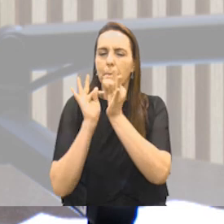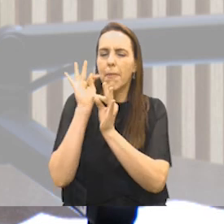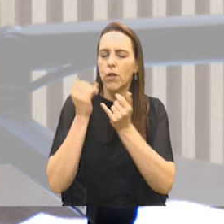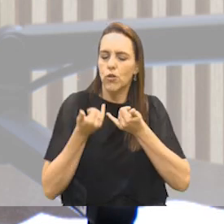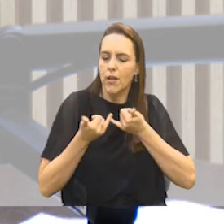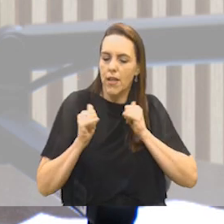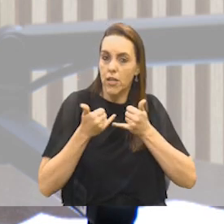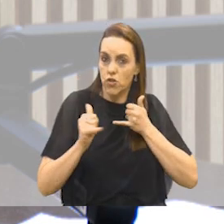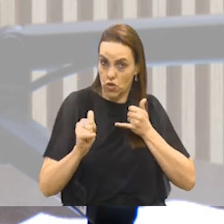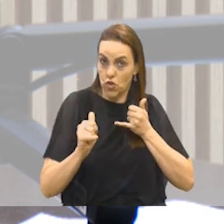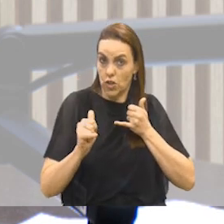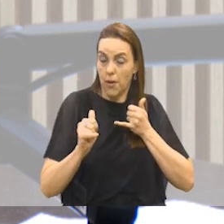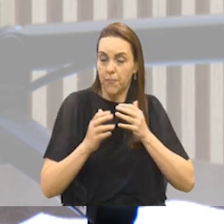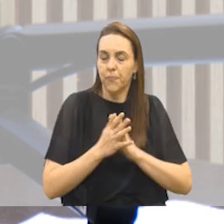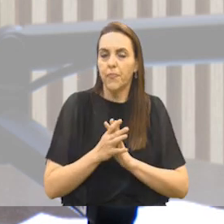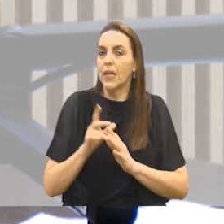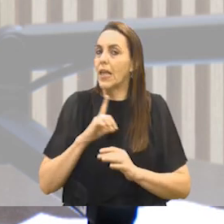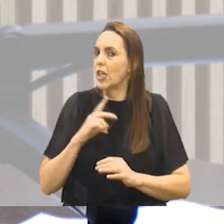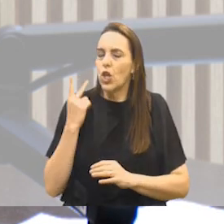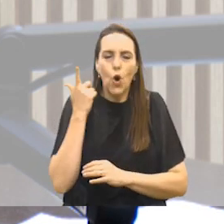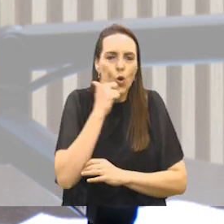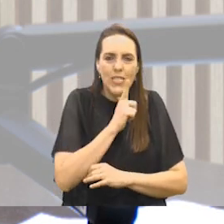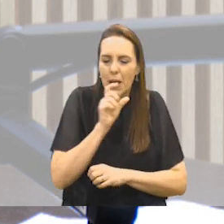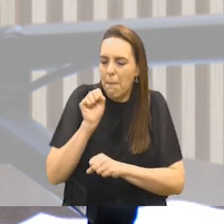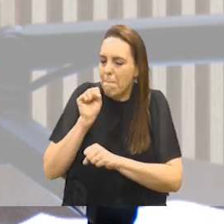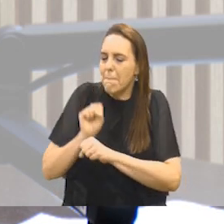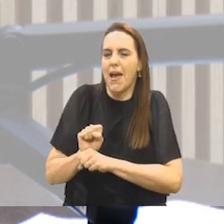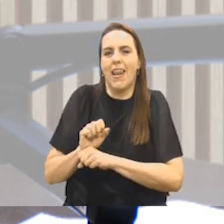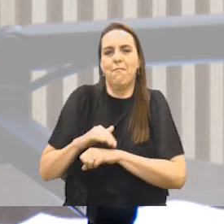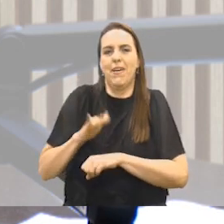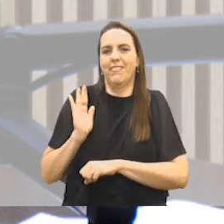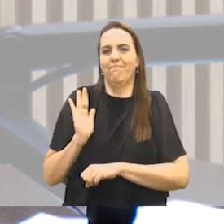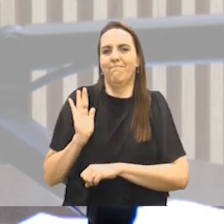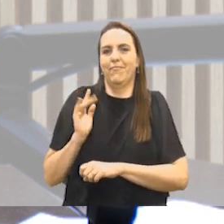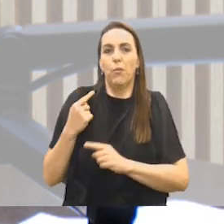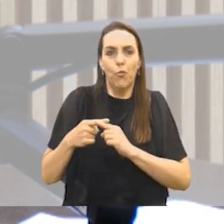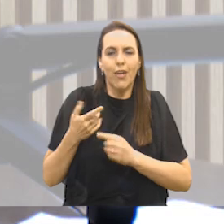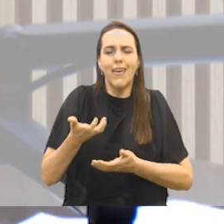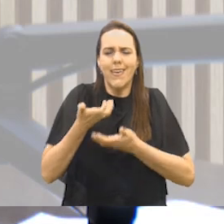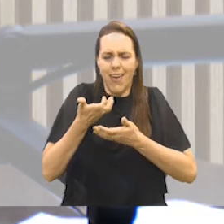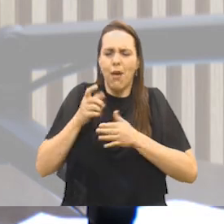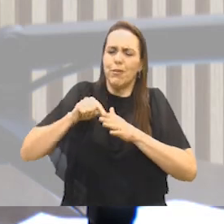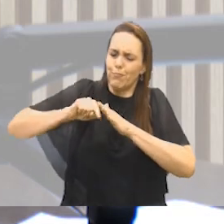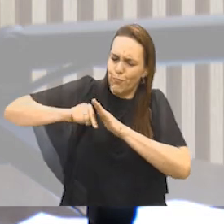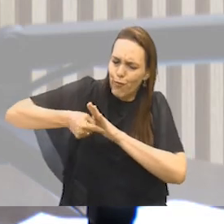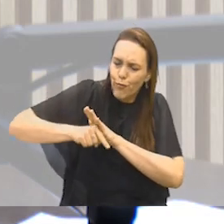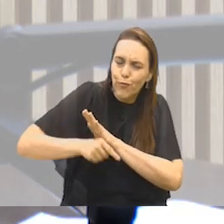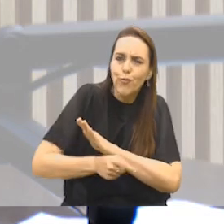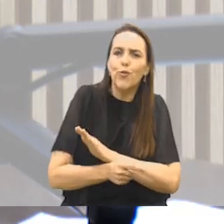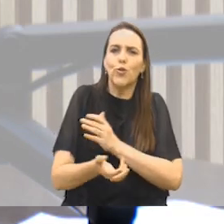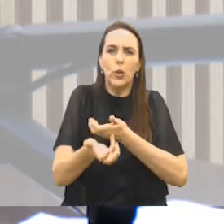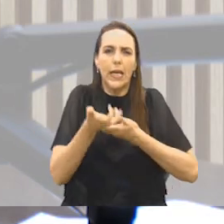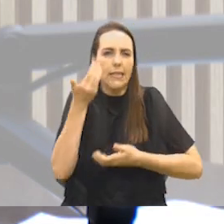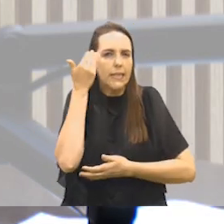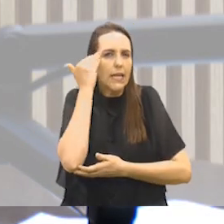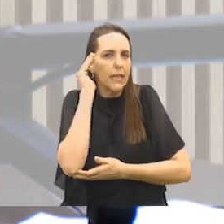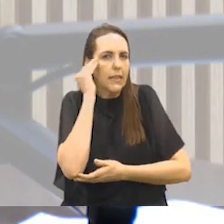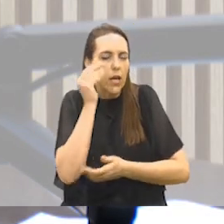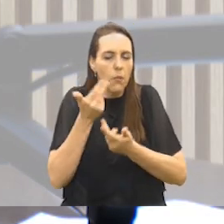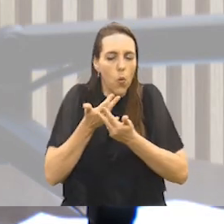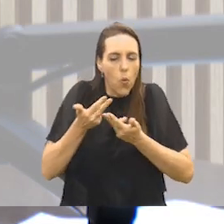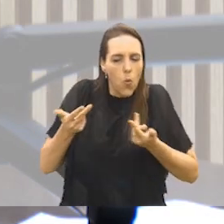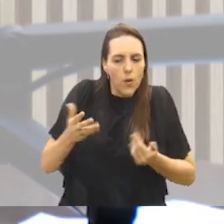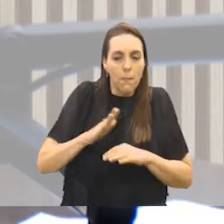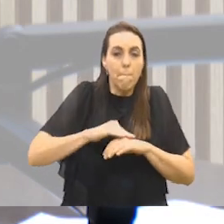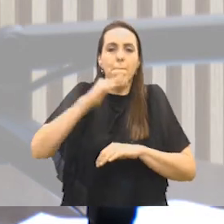caminho de tratamento energético, através das terapias, a gente não consegue mais parar. A gente sempre quer ir mais a fundo, nós sempre